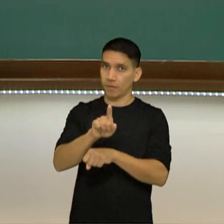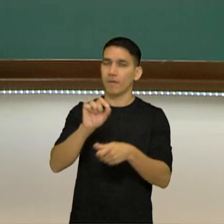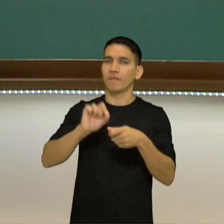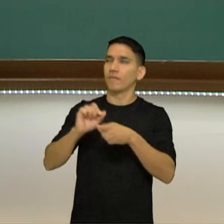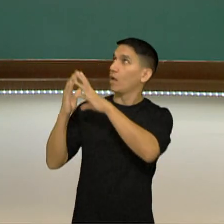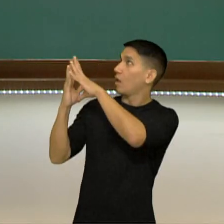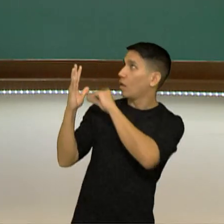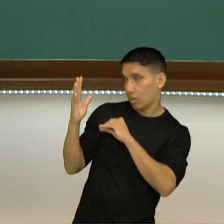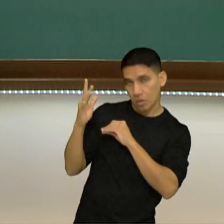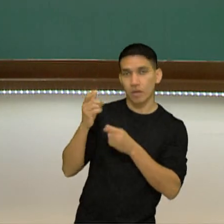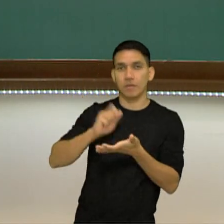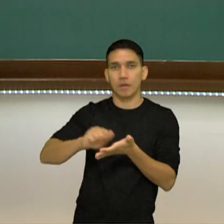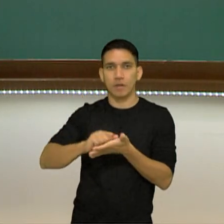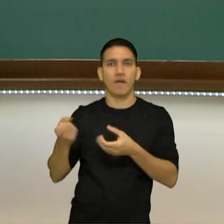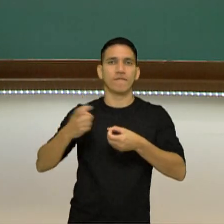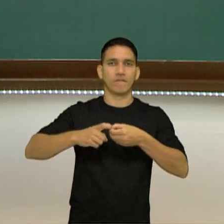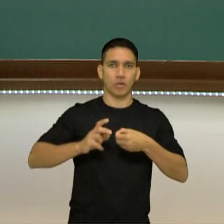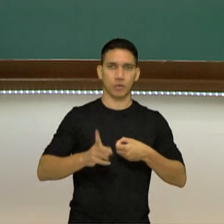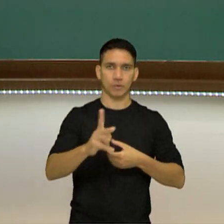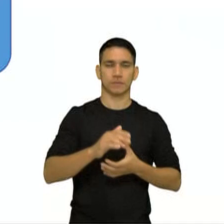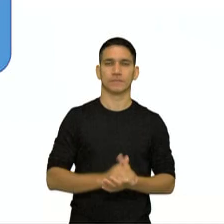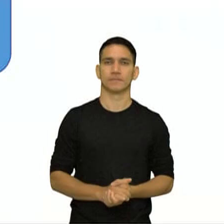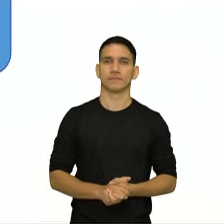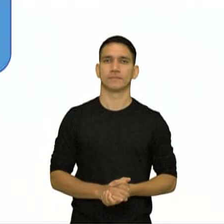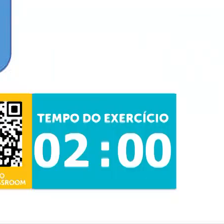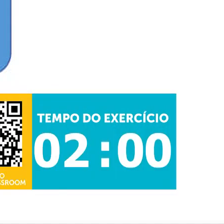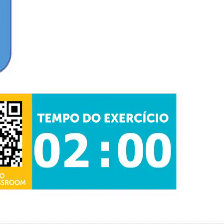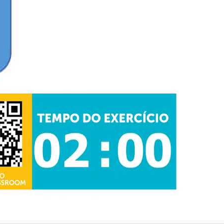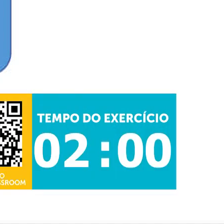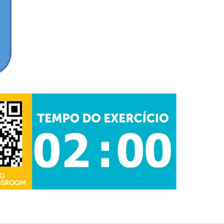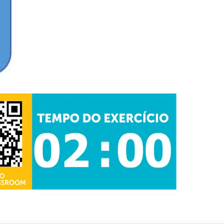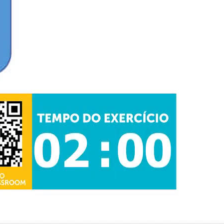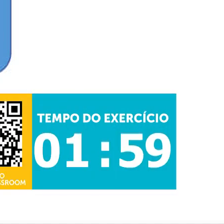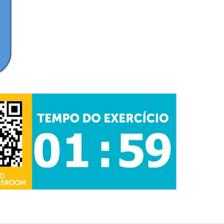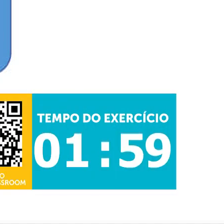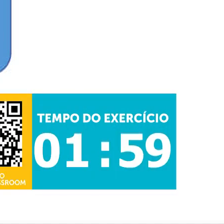completar o exemplo aí no seu caderno e a gente já condenou a